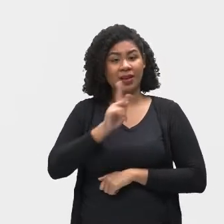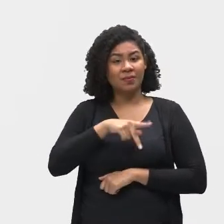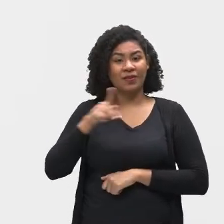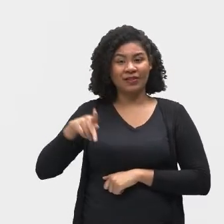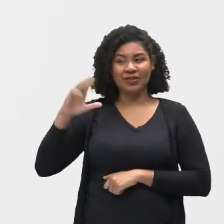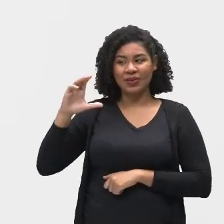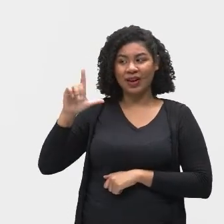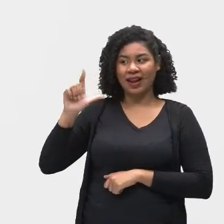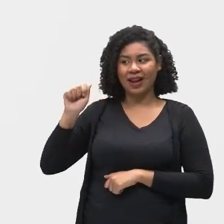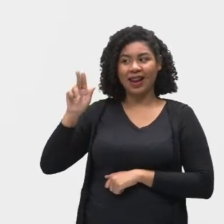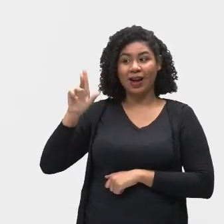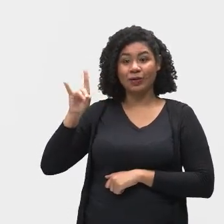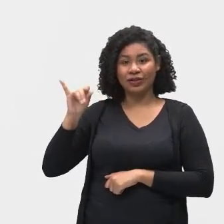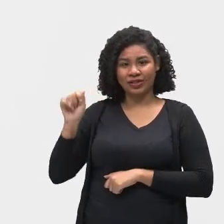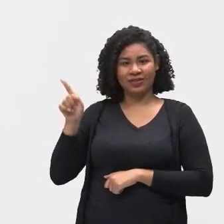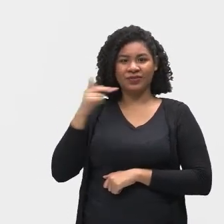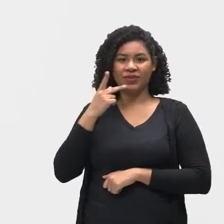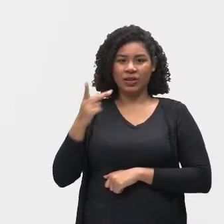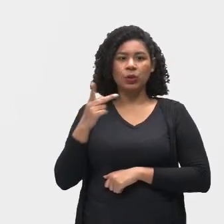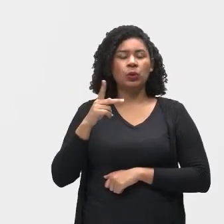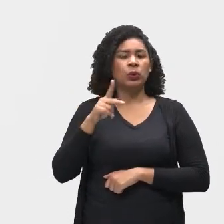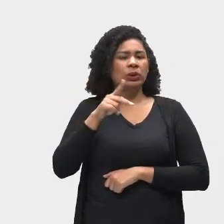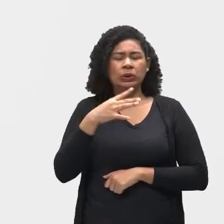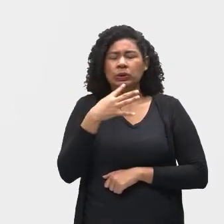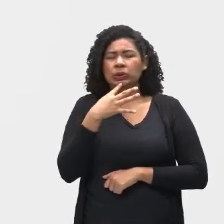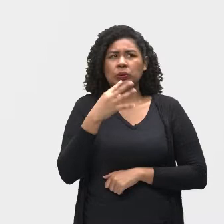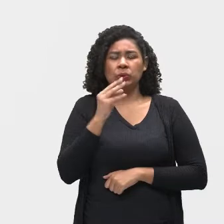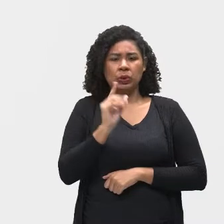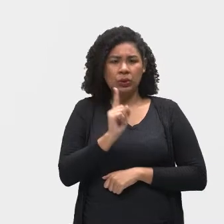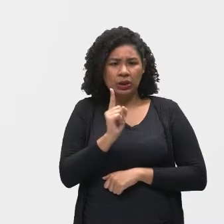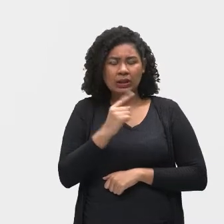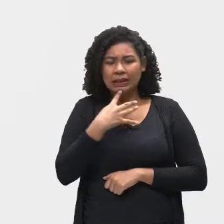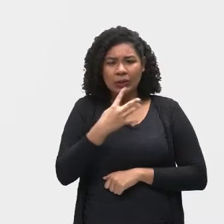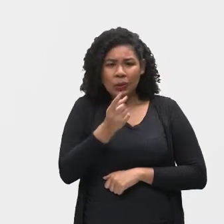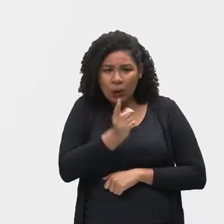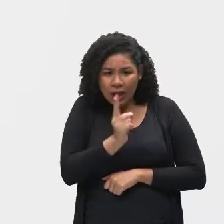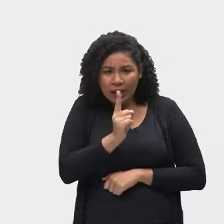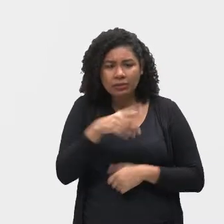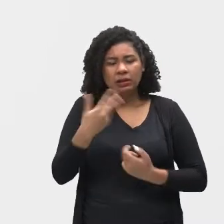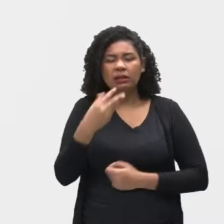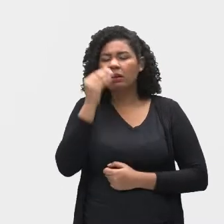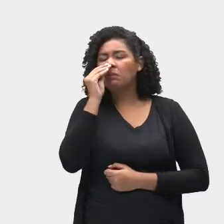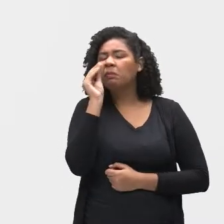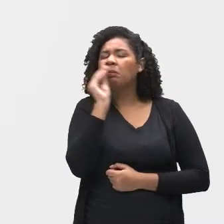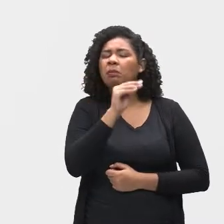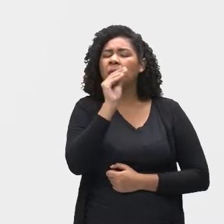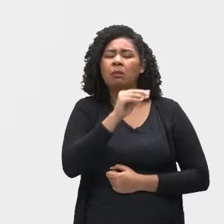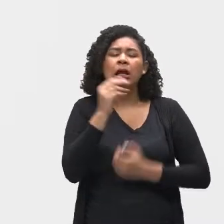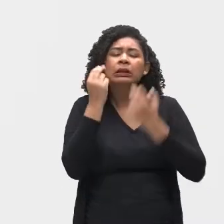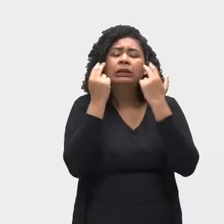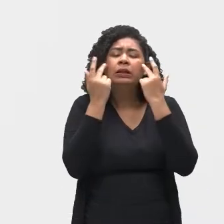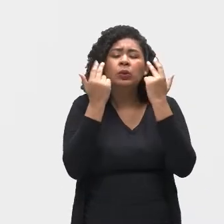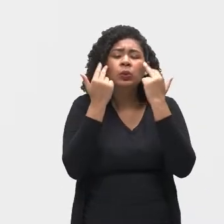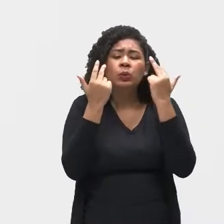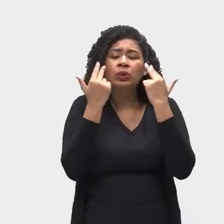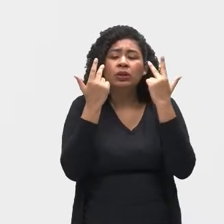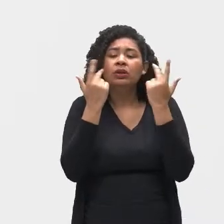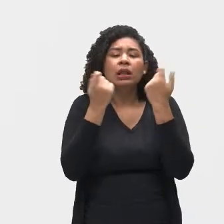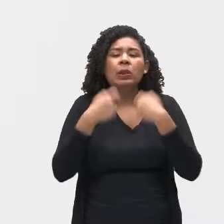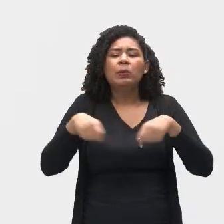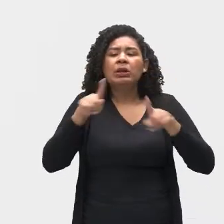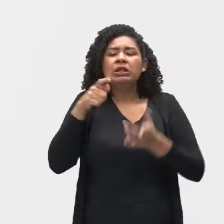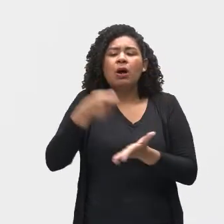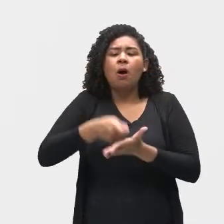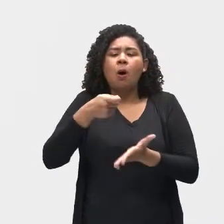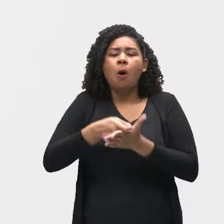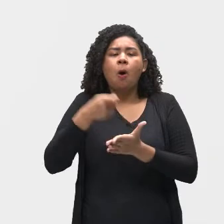Cláudia. Ignore quando você vê uma palavra desconhecida. Fique tranquilo e não se sinta na obrigação de saber